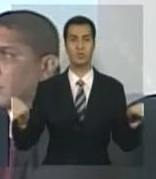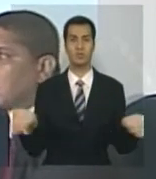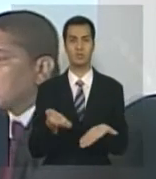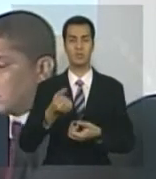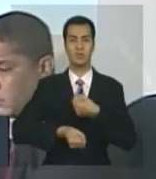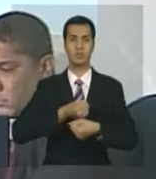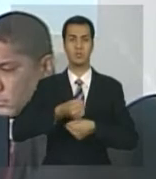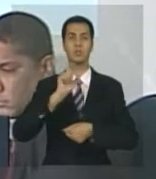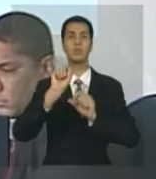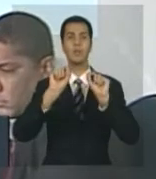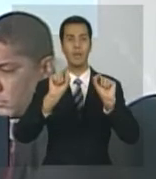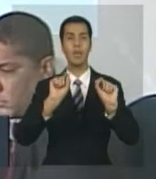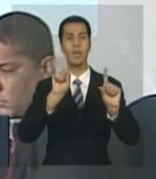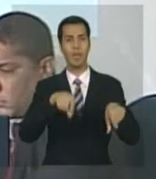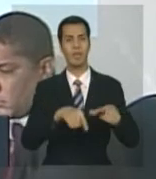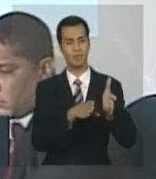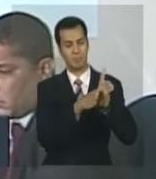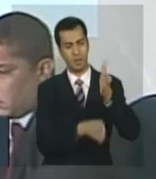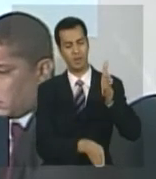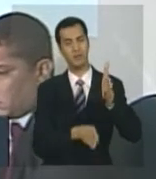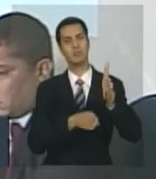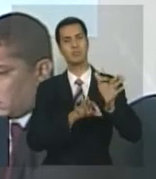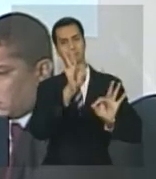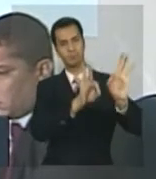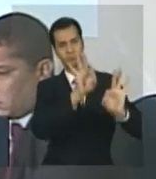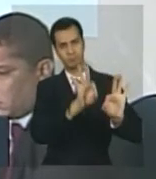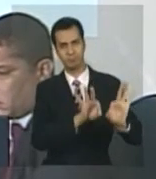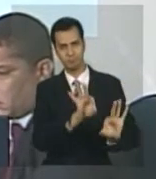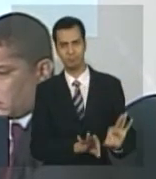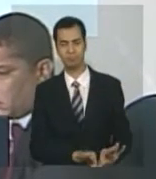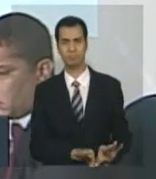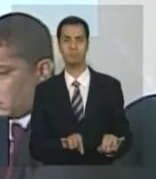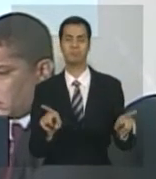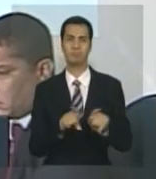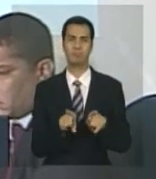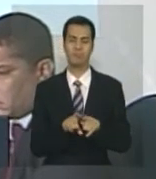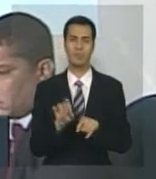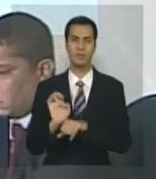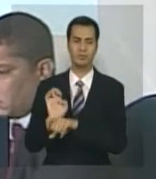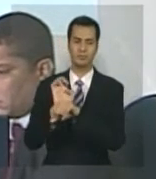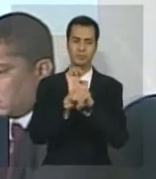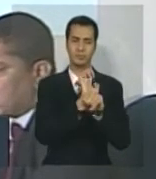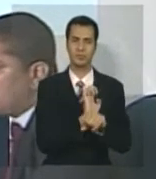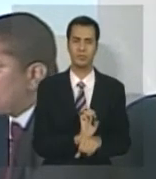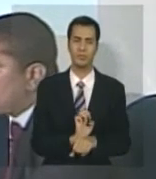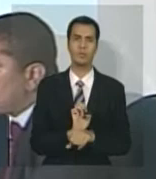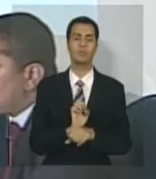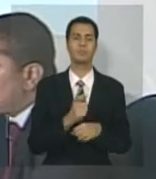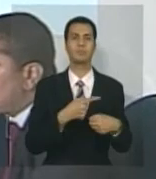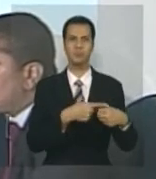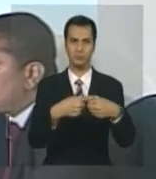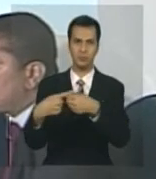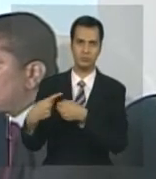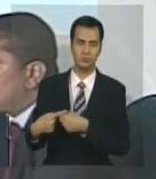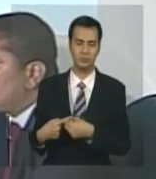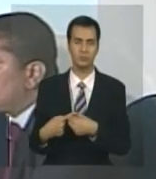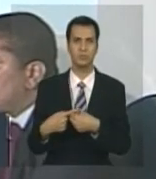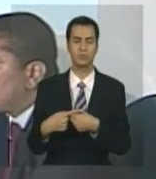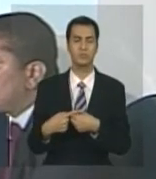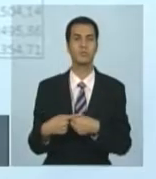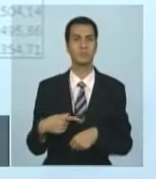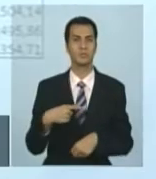dessas barragens. E para os estados e municípios foram